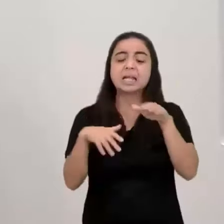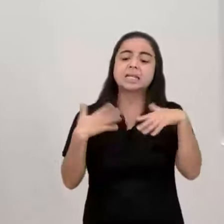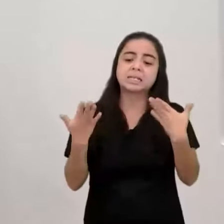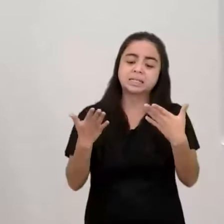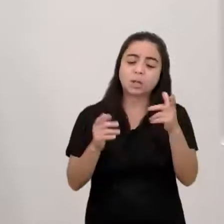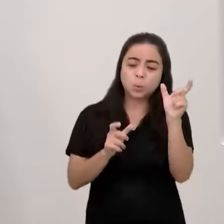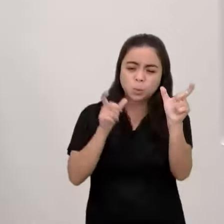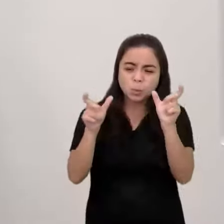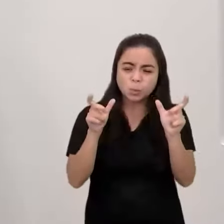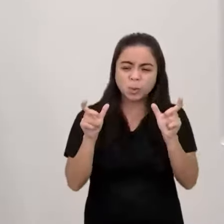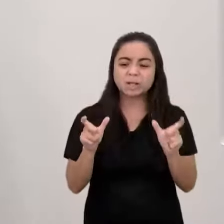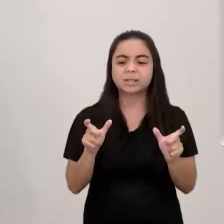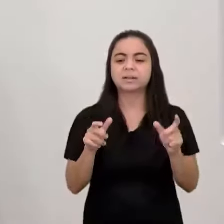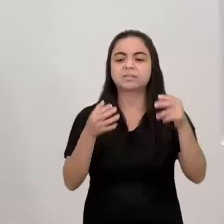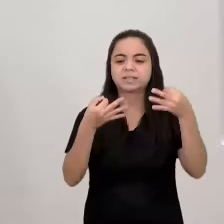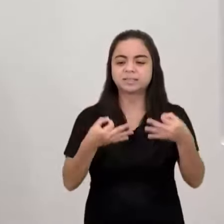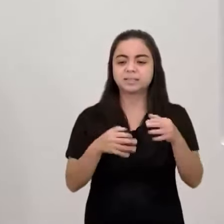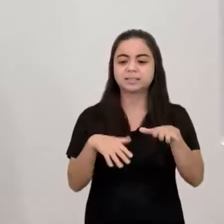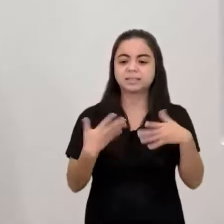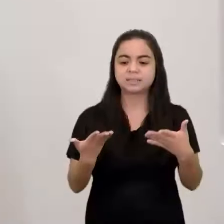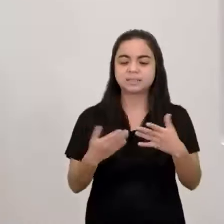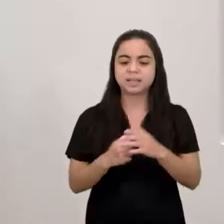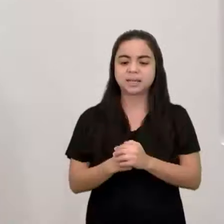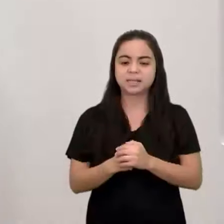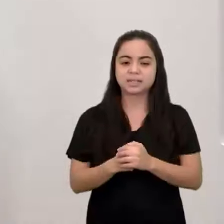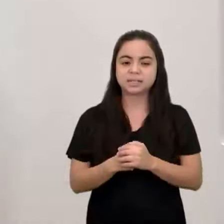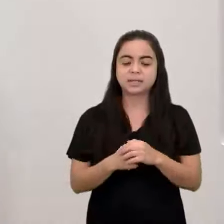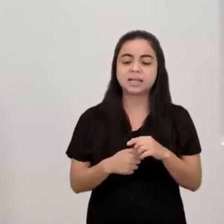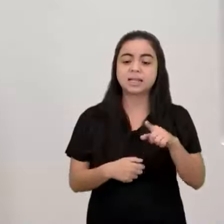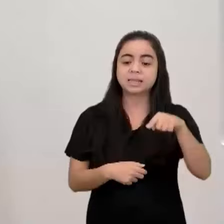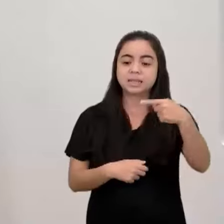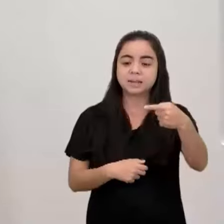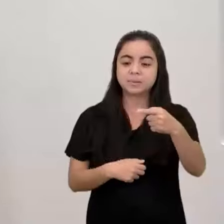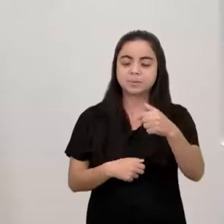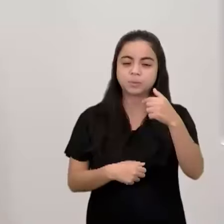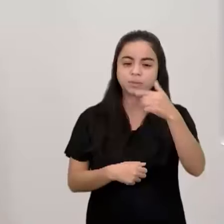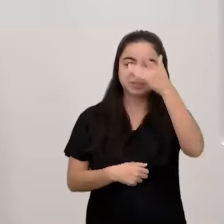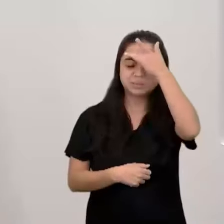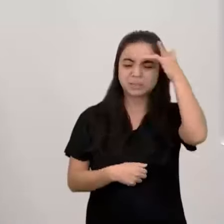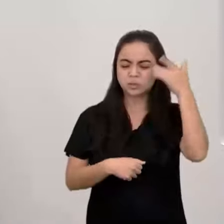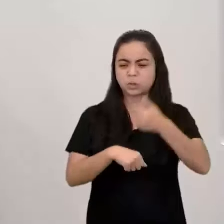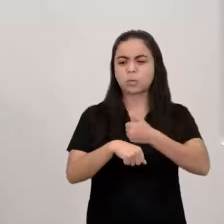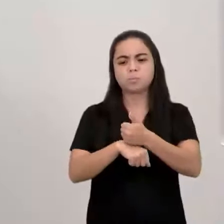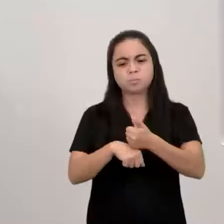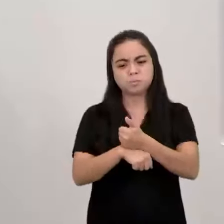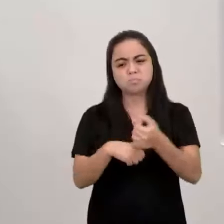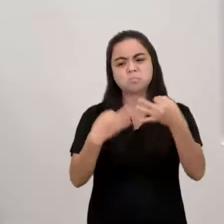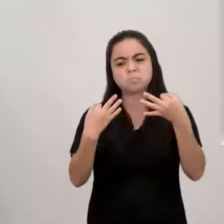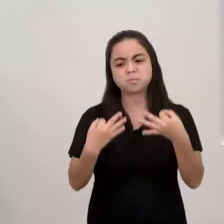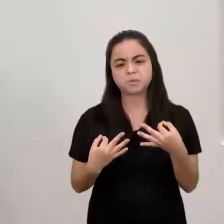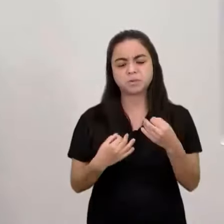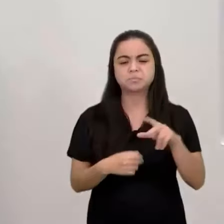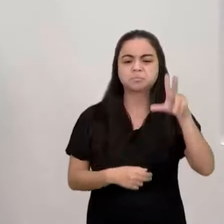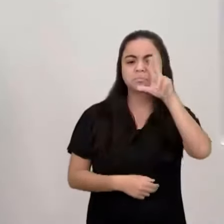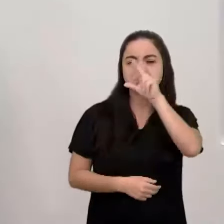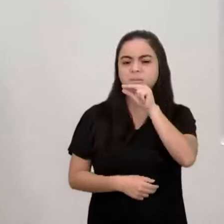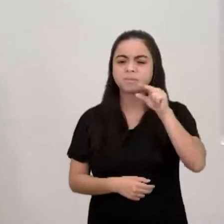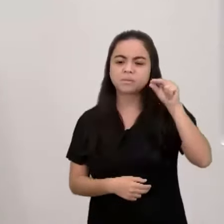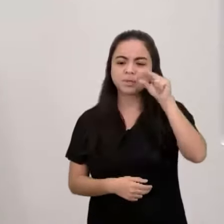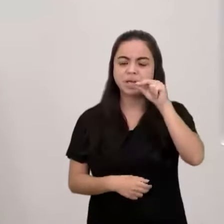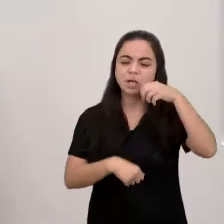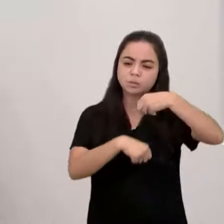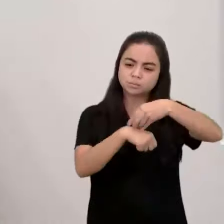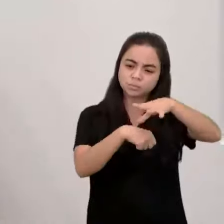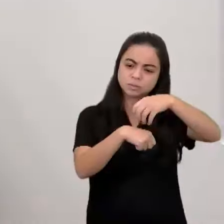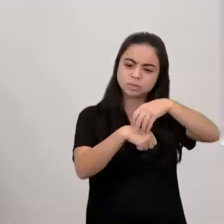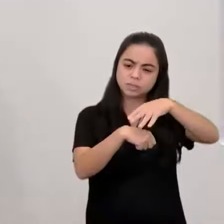bem? Agora, no segundo, vocês vão ver pessoas profissionais. Aí é diferente. Profissionais falando e dando